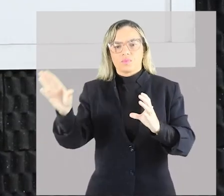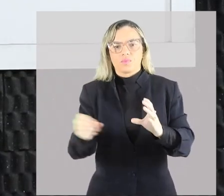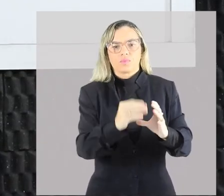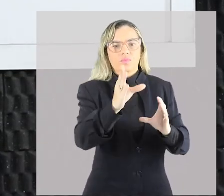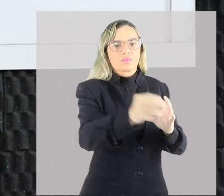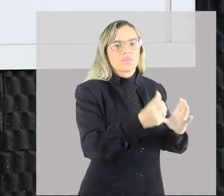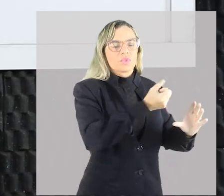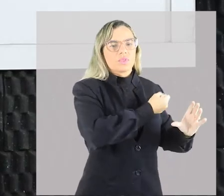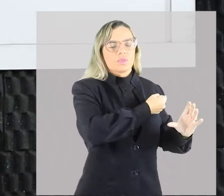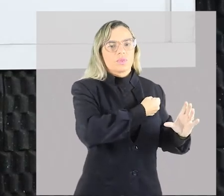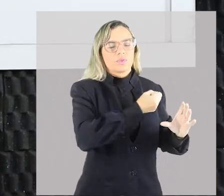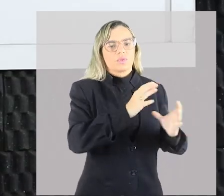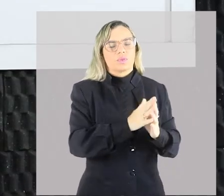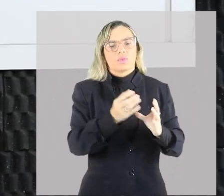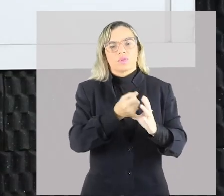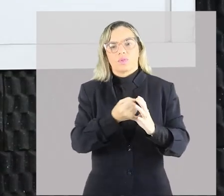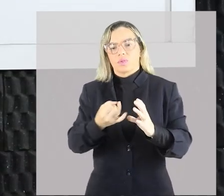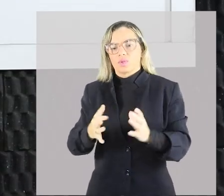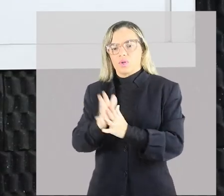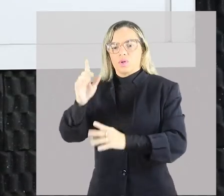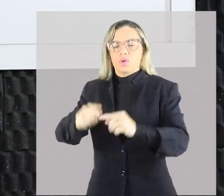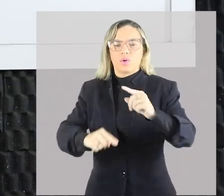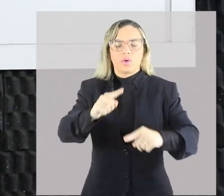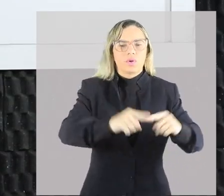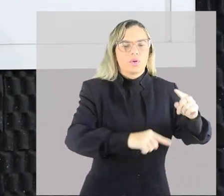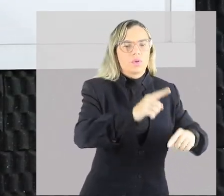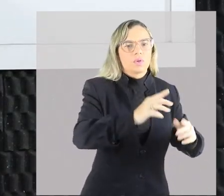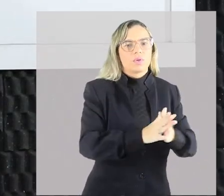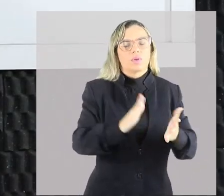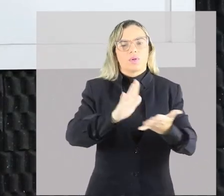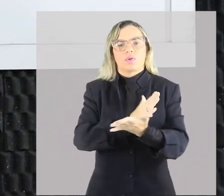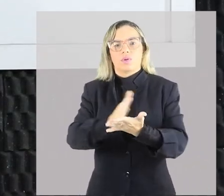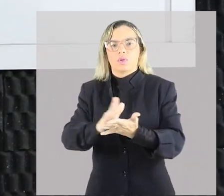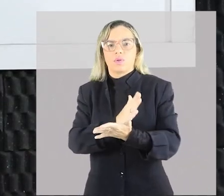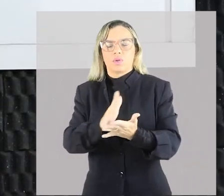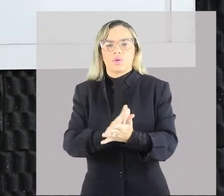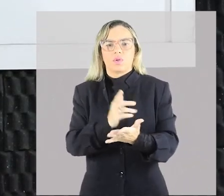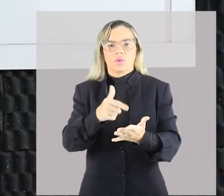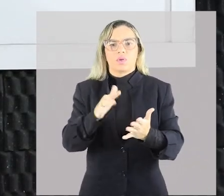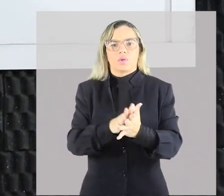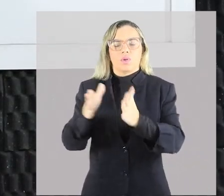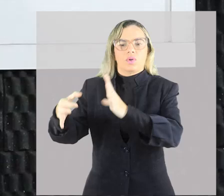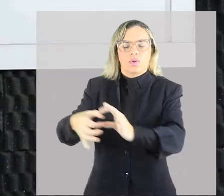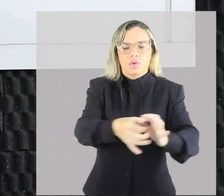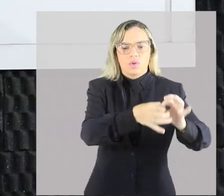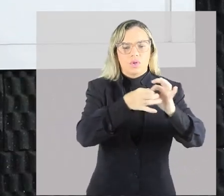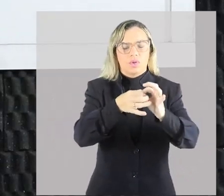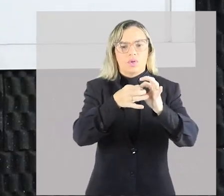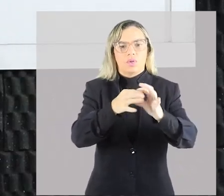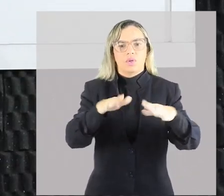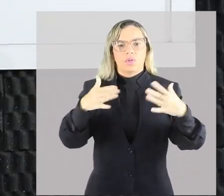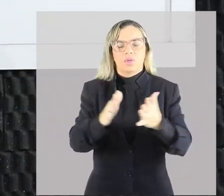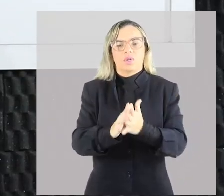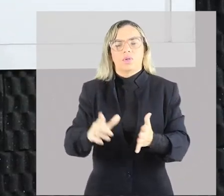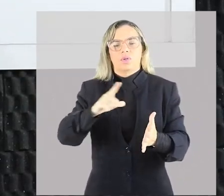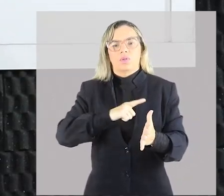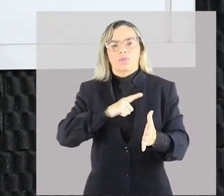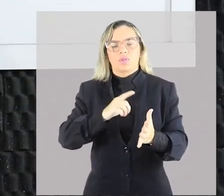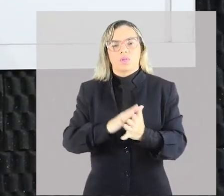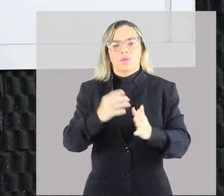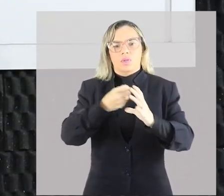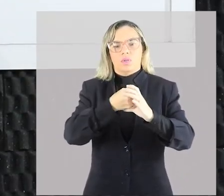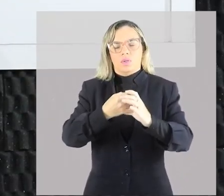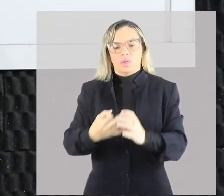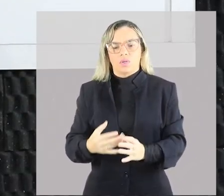reunião de elementos, de objetos. Então, quando alguns elementos se reúnem, e esses elementos têm alguma característica em